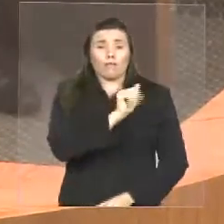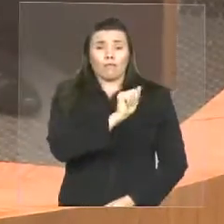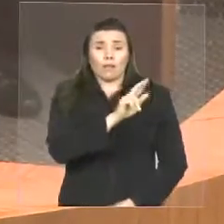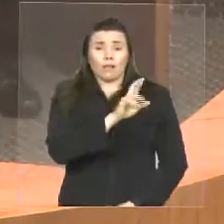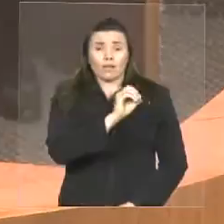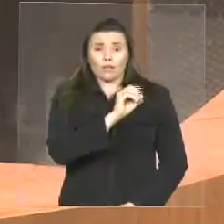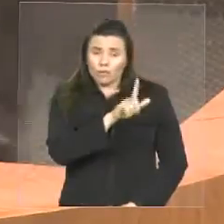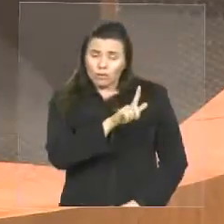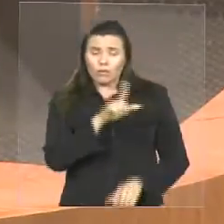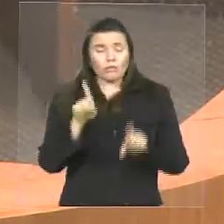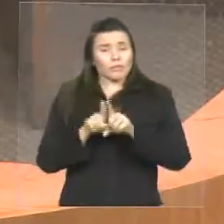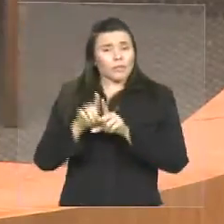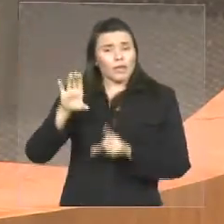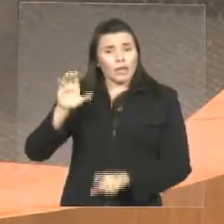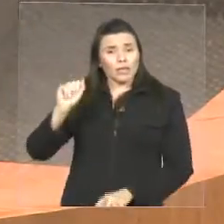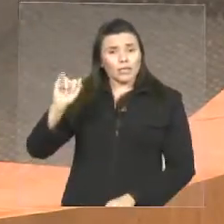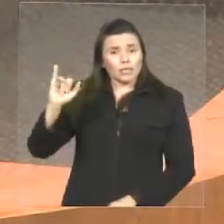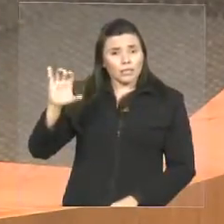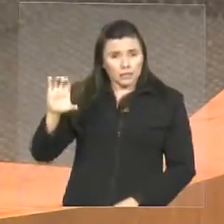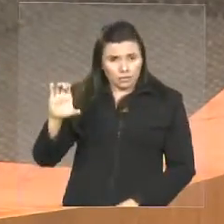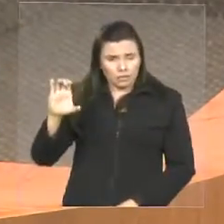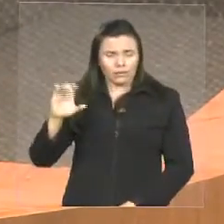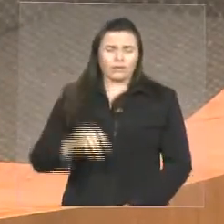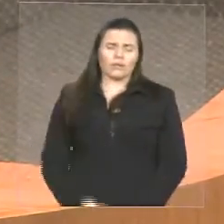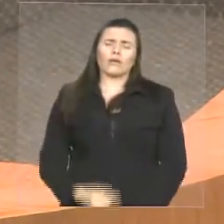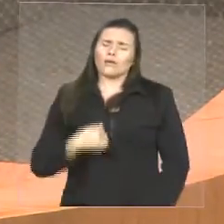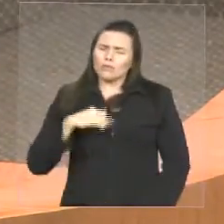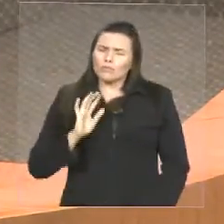revitalizado, como também a restauração do CAIC.